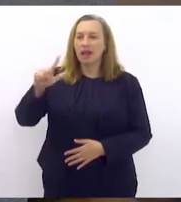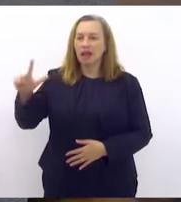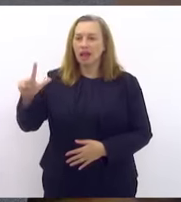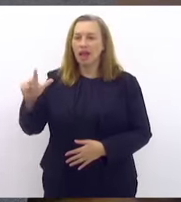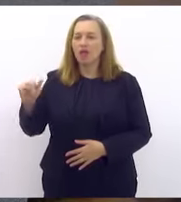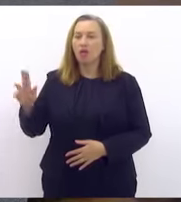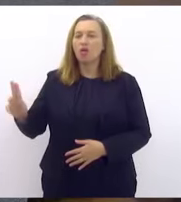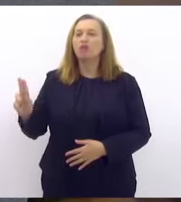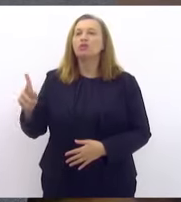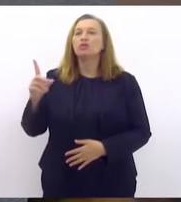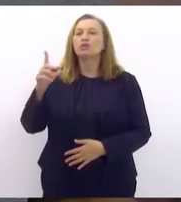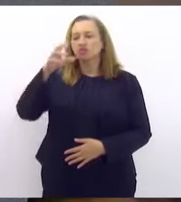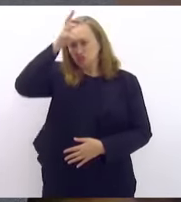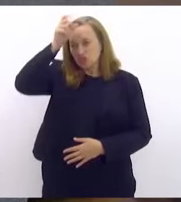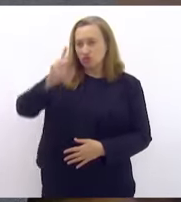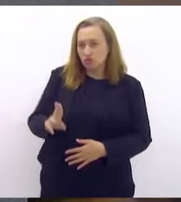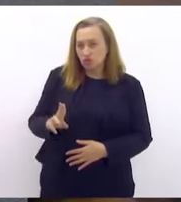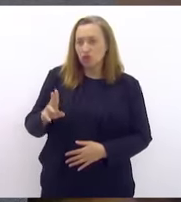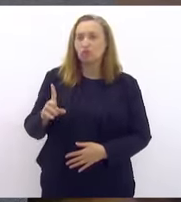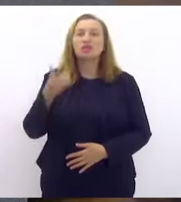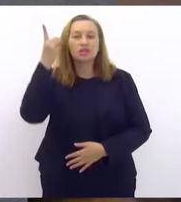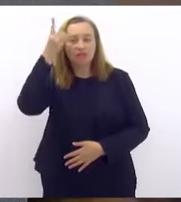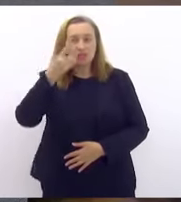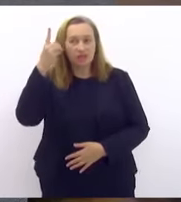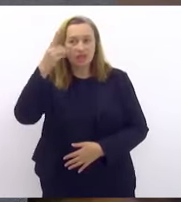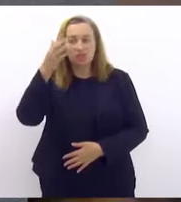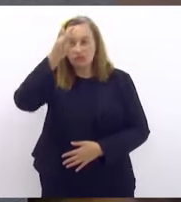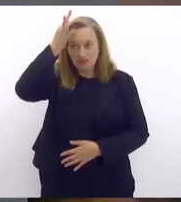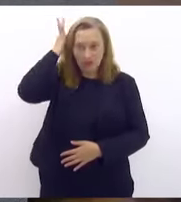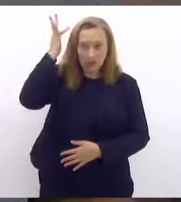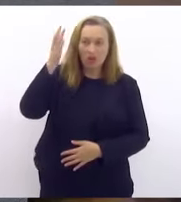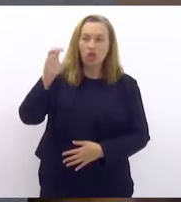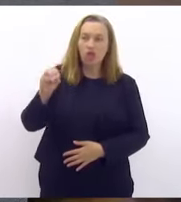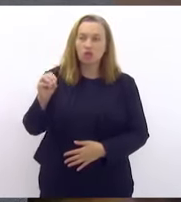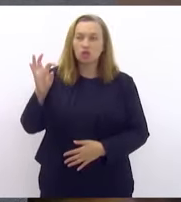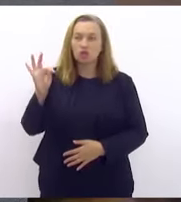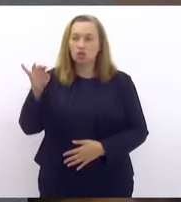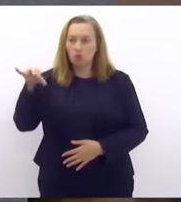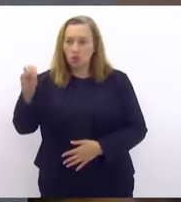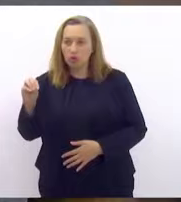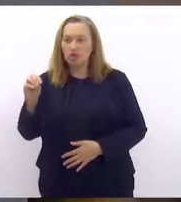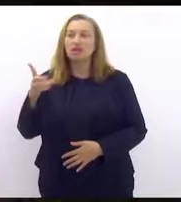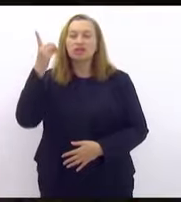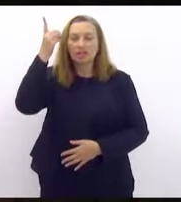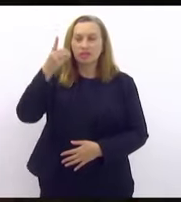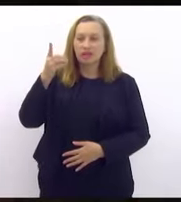Ju, deputado Fred, deputado Otônio de Paula, deputado